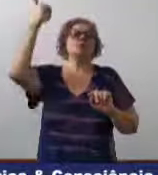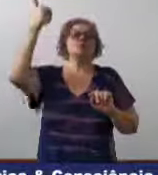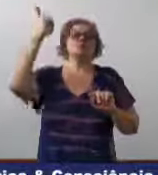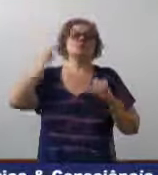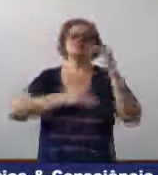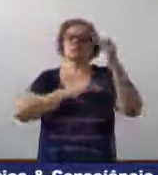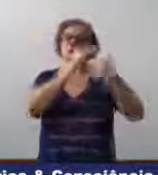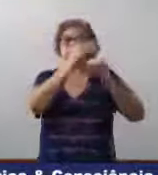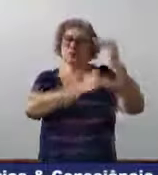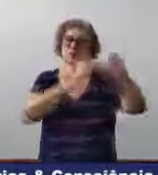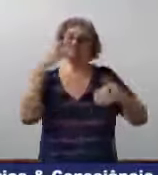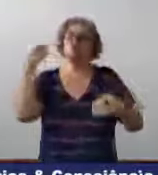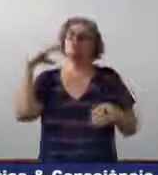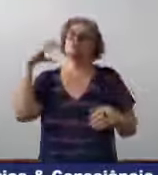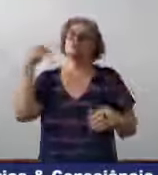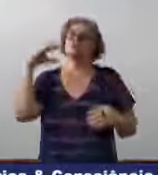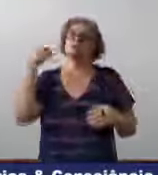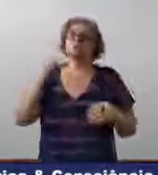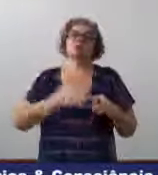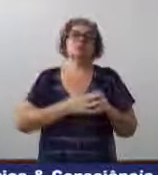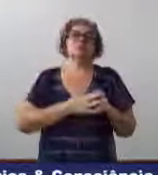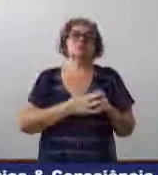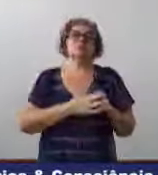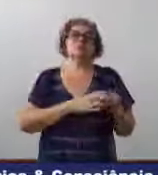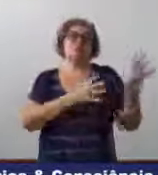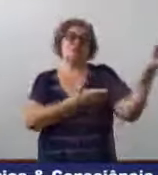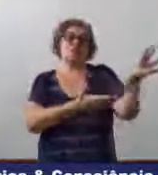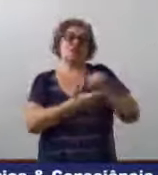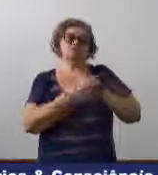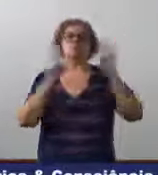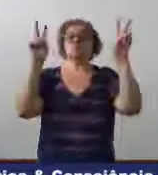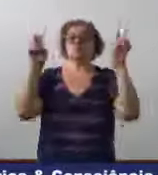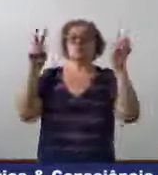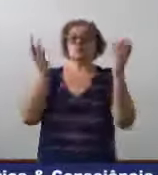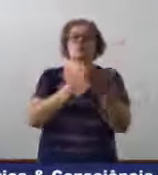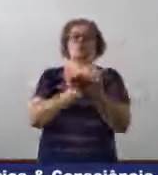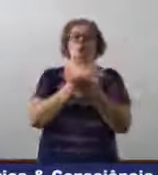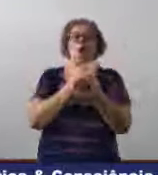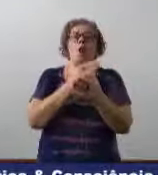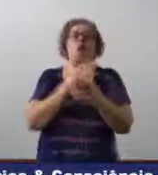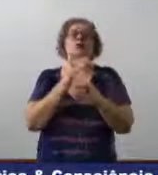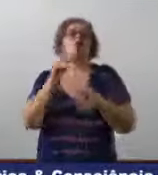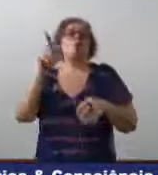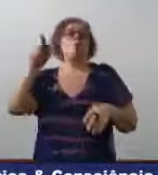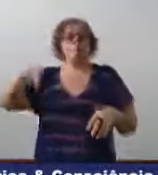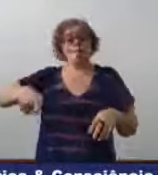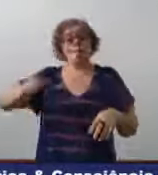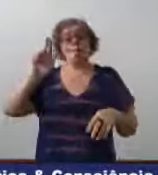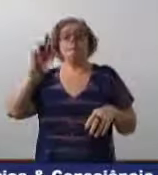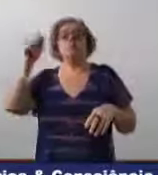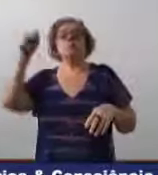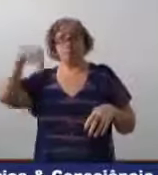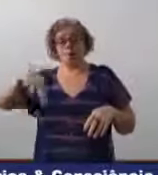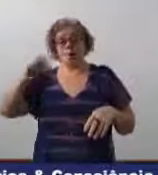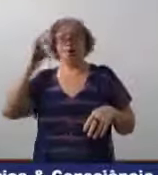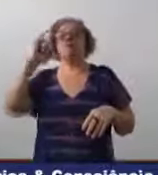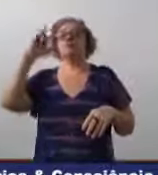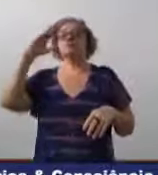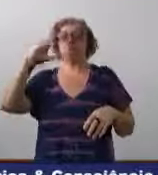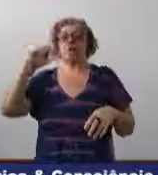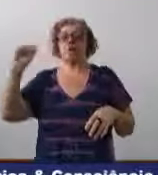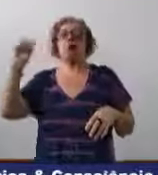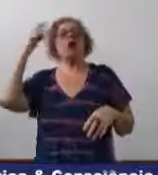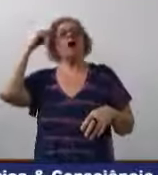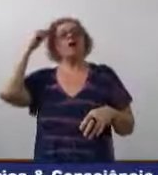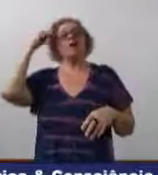na evolução da ciência. É título de um livro e se chama Quântica e Consciência, o Grande